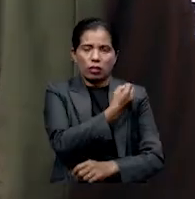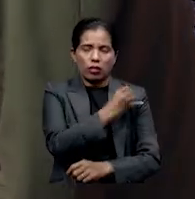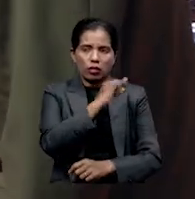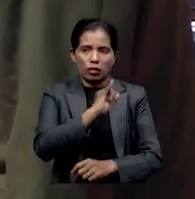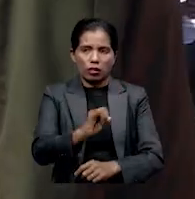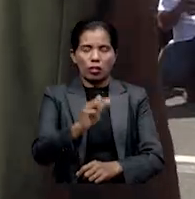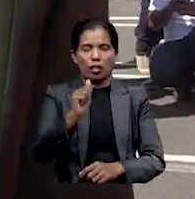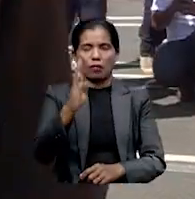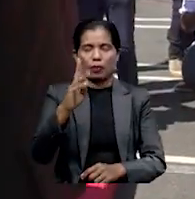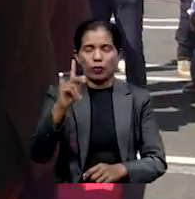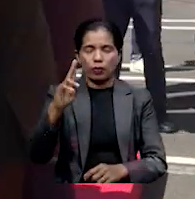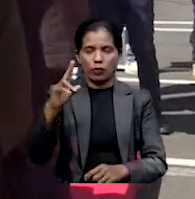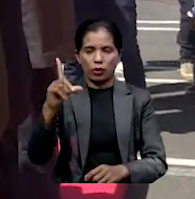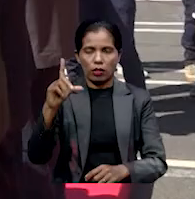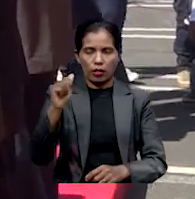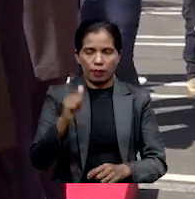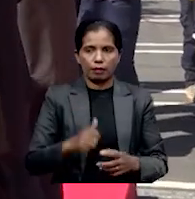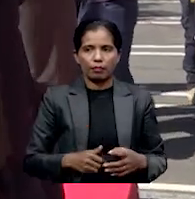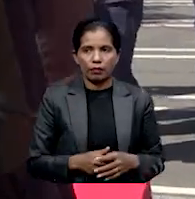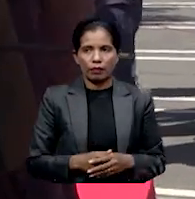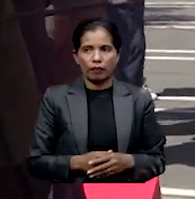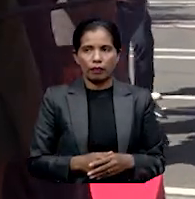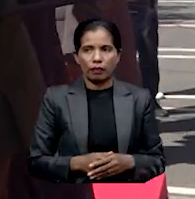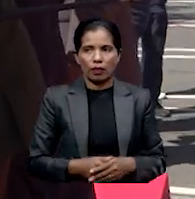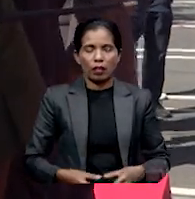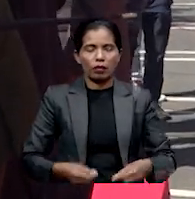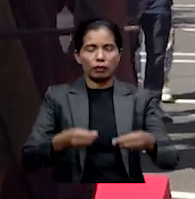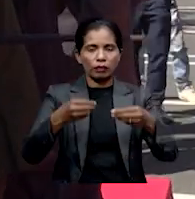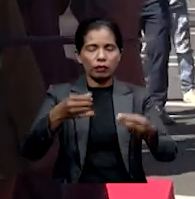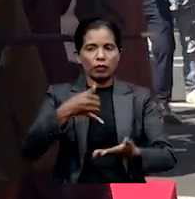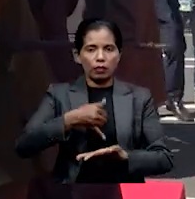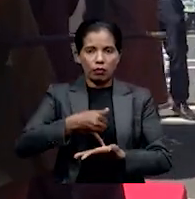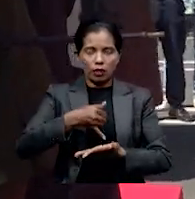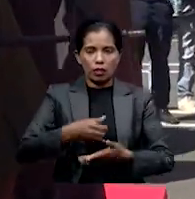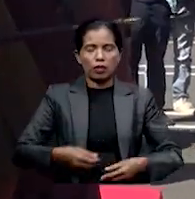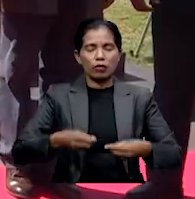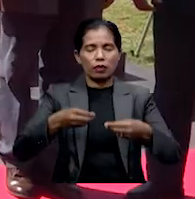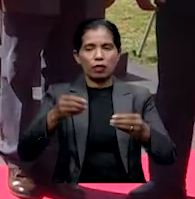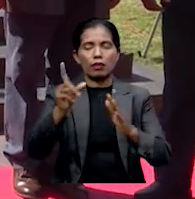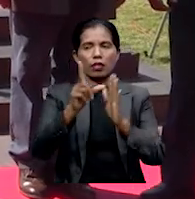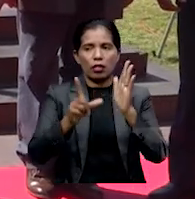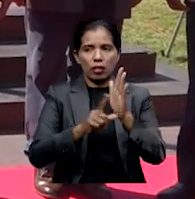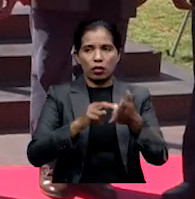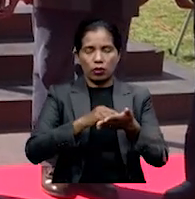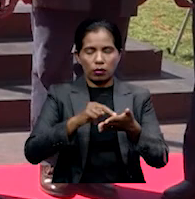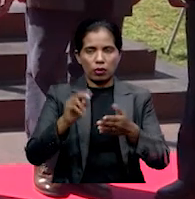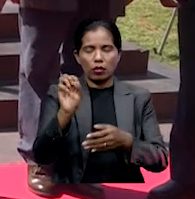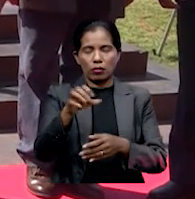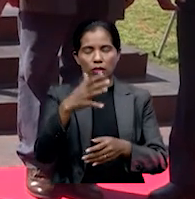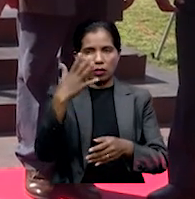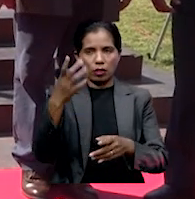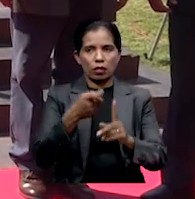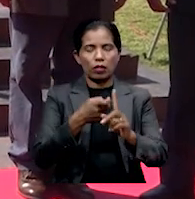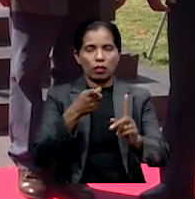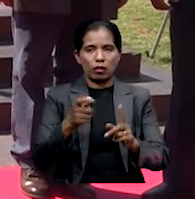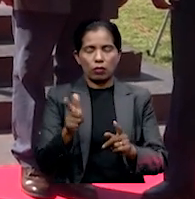Reformado Abdullah Mahmud Hendro Priyono. Atribuição medalha mérito né, baseia ba decreto-lei número Sanulu Resin Lima para Ring